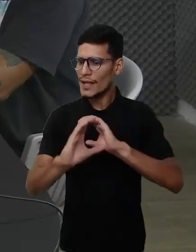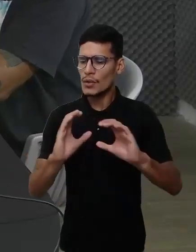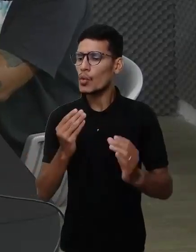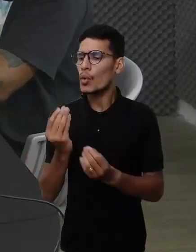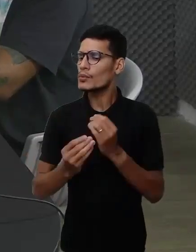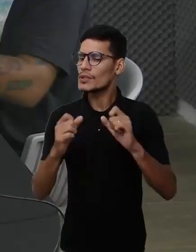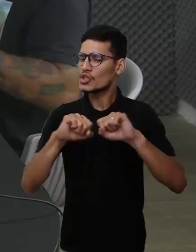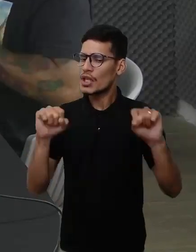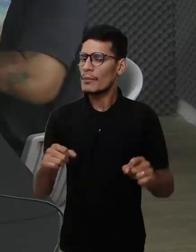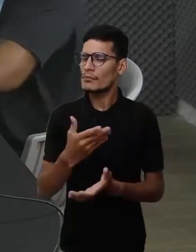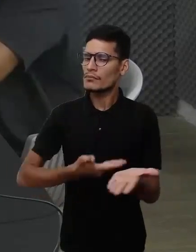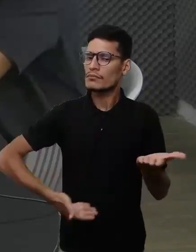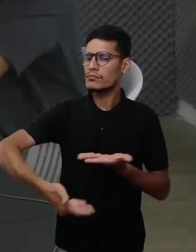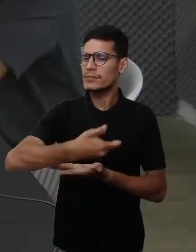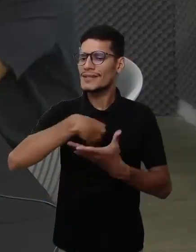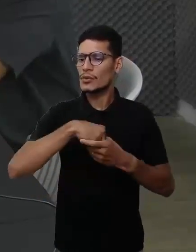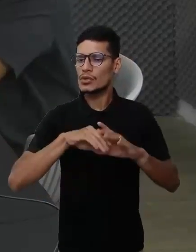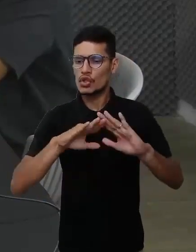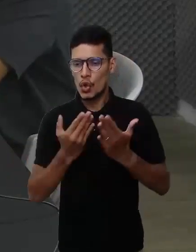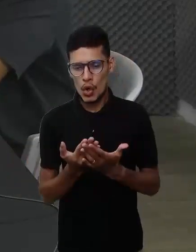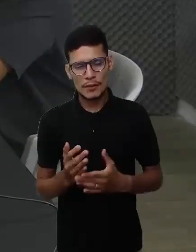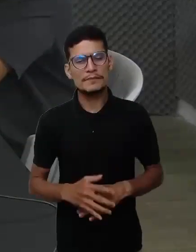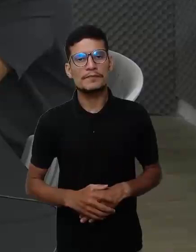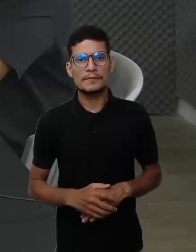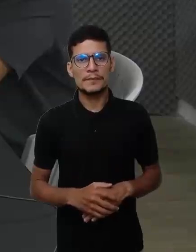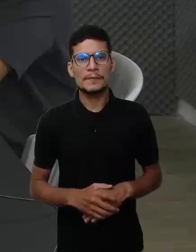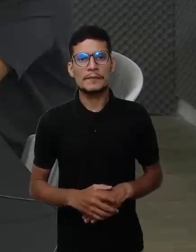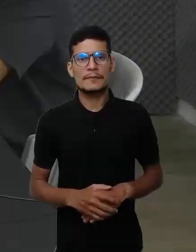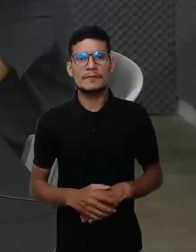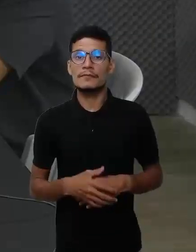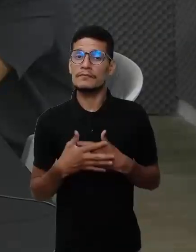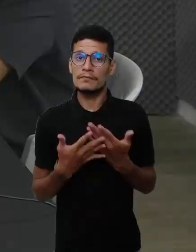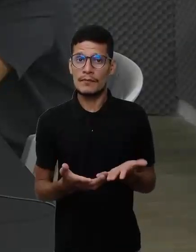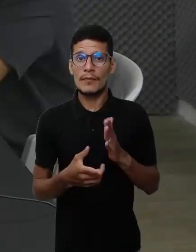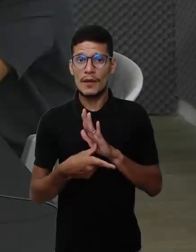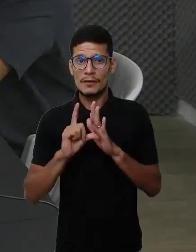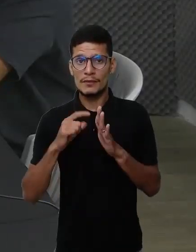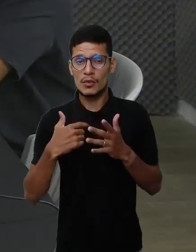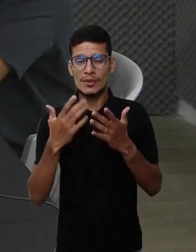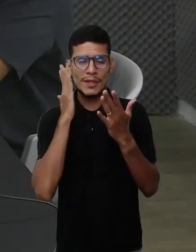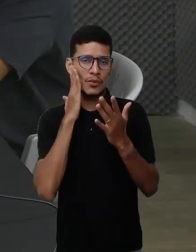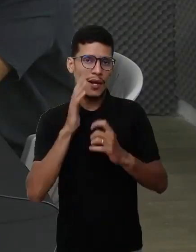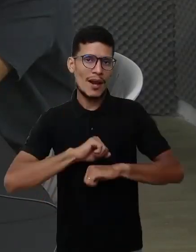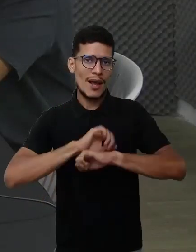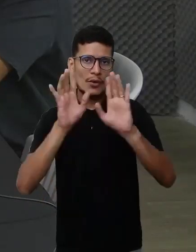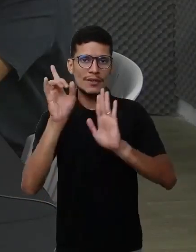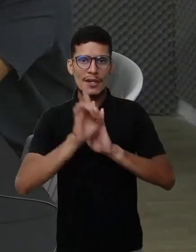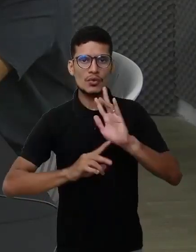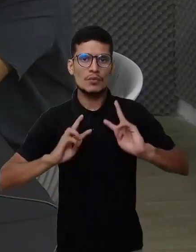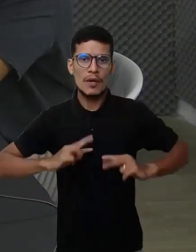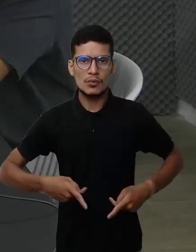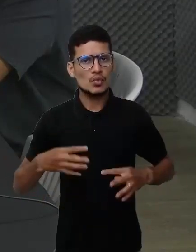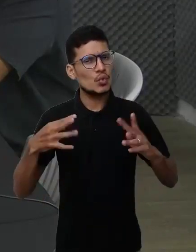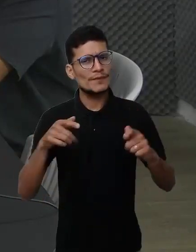se relacionam com a violência nas escolas? Totalmente. Antes de mais nada, eu compreendo os direitos humanos em todas as suas gerações, eu